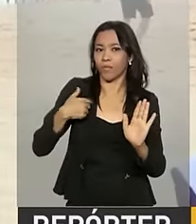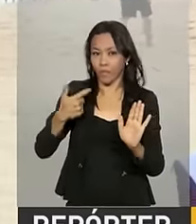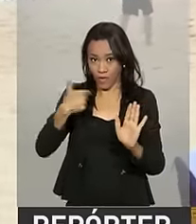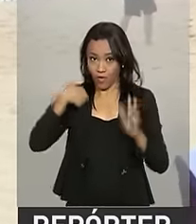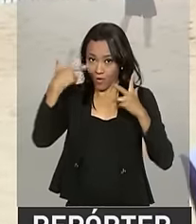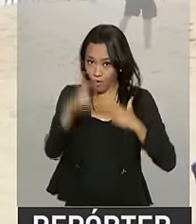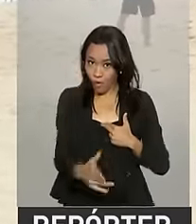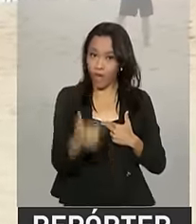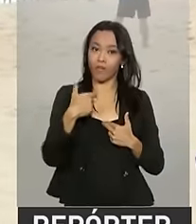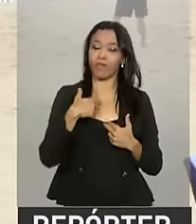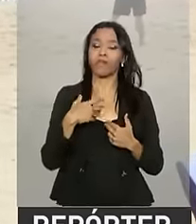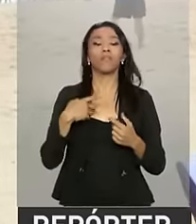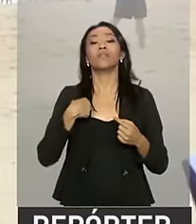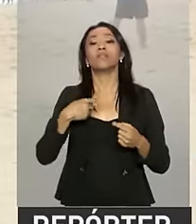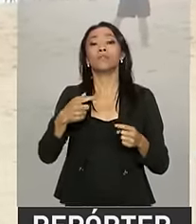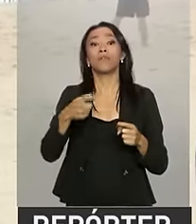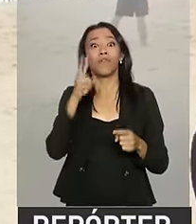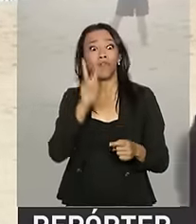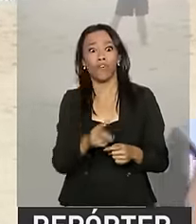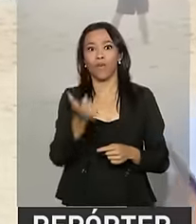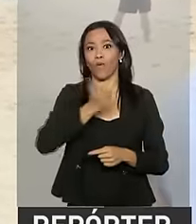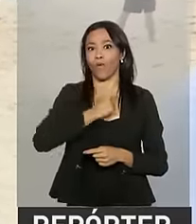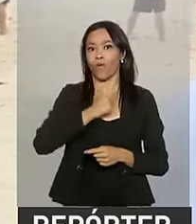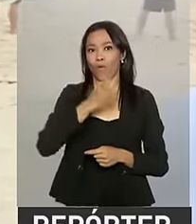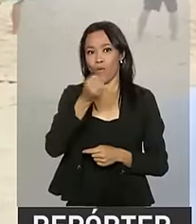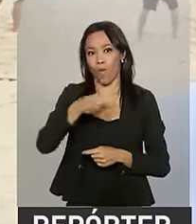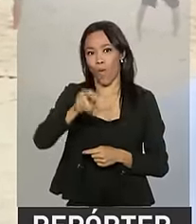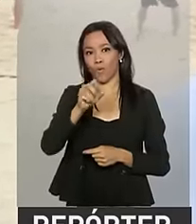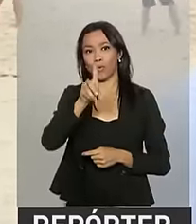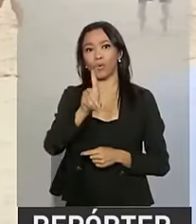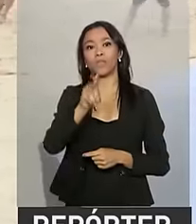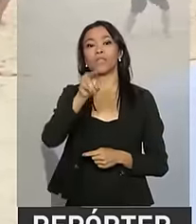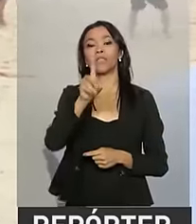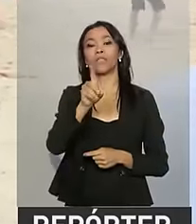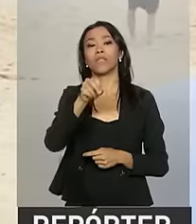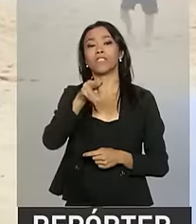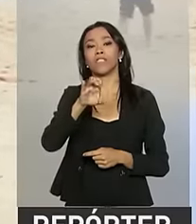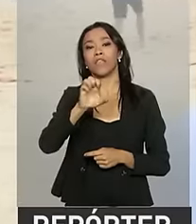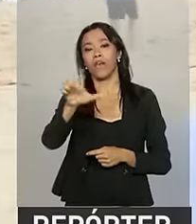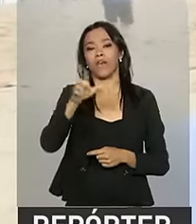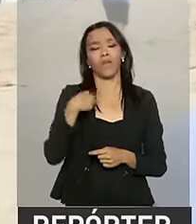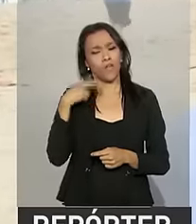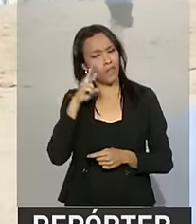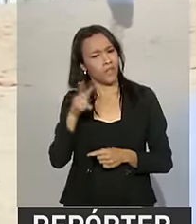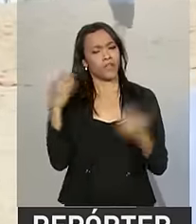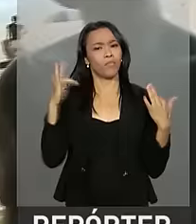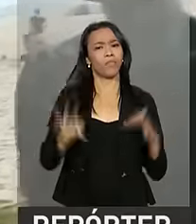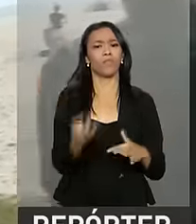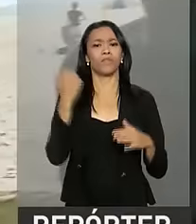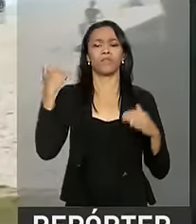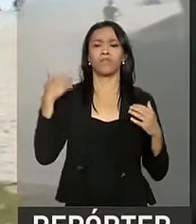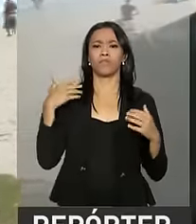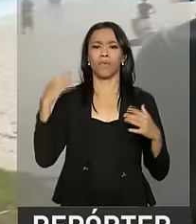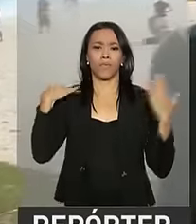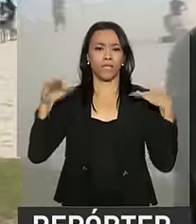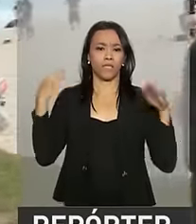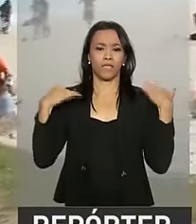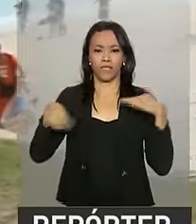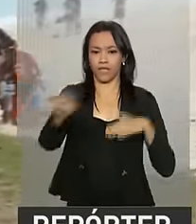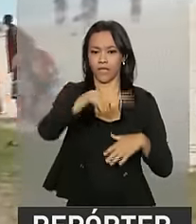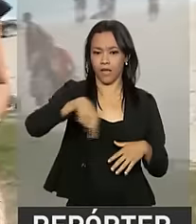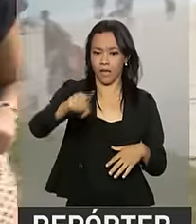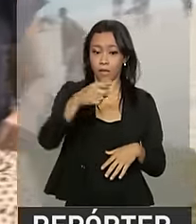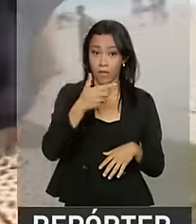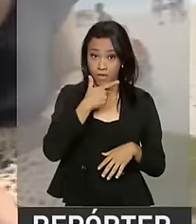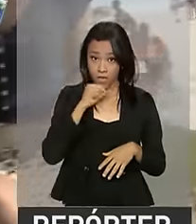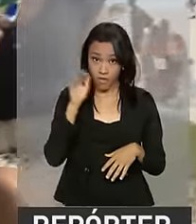atleta v o ouro do Audi tinha certeza que ele ia ganhar e hoje tô aproveitando para passear aqui e quem veio ao Rio de Janeiro